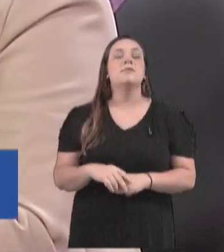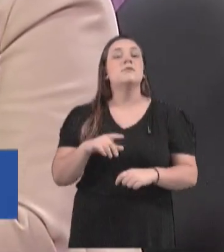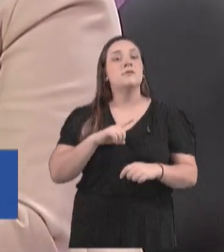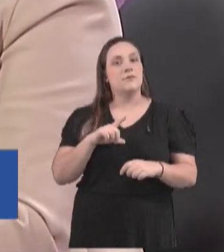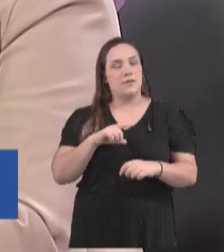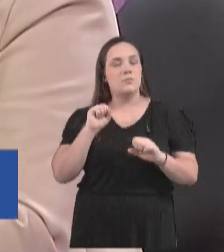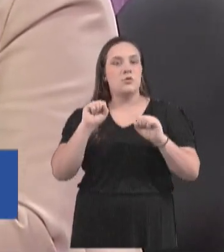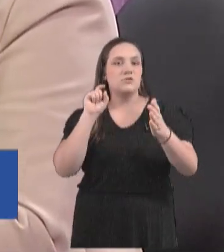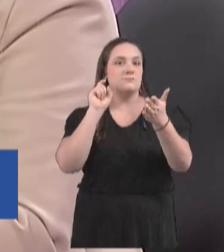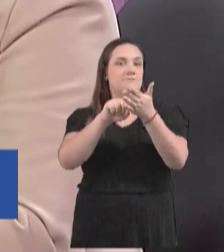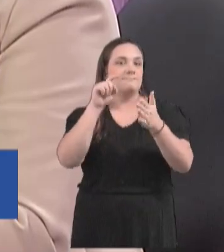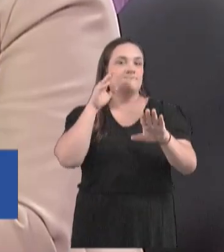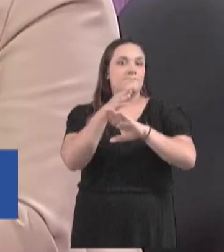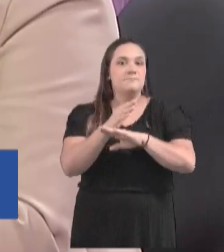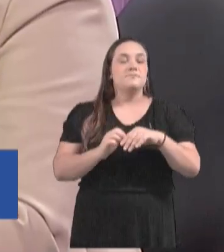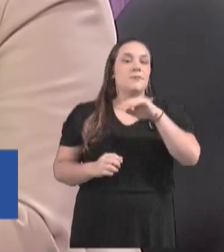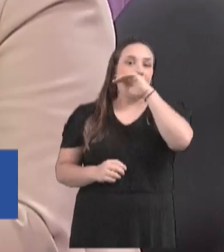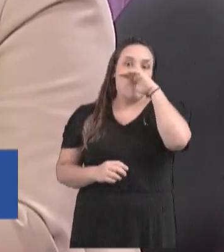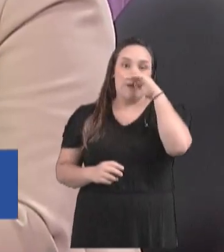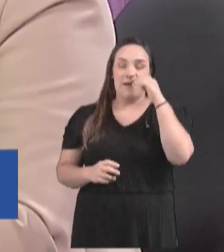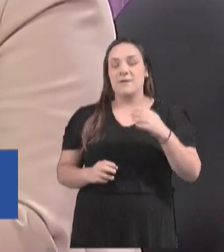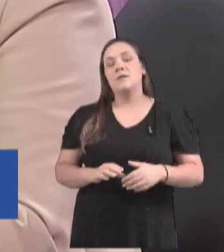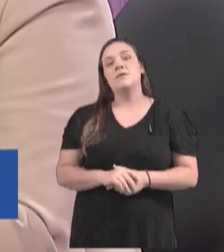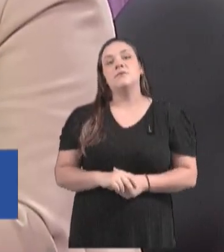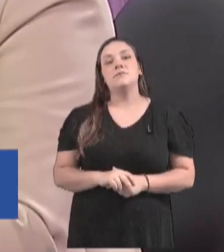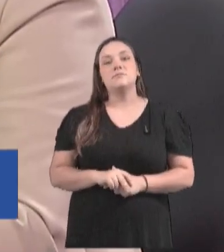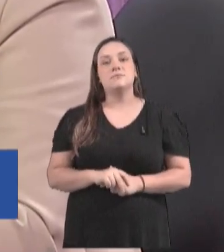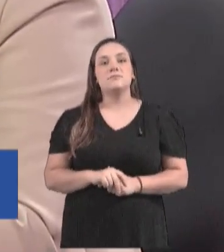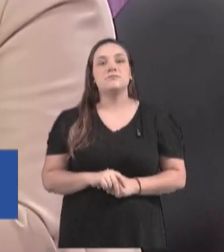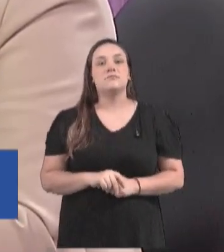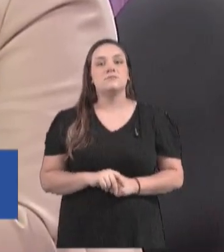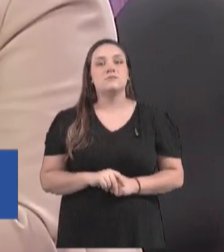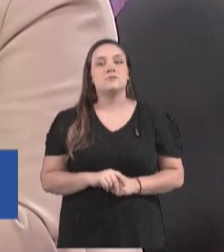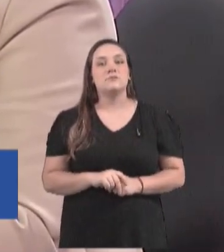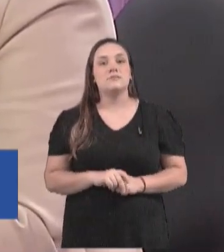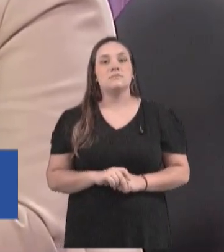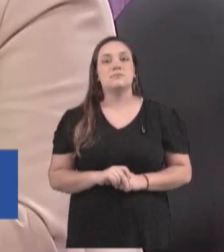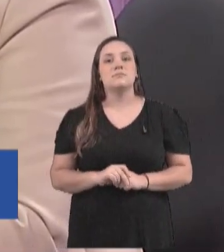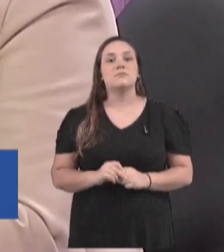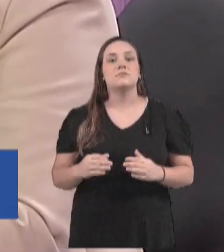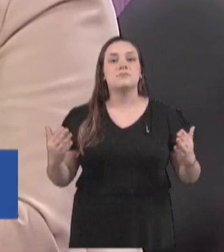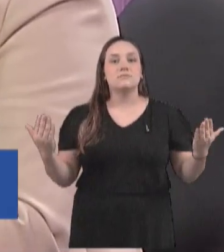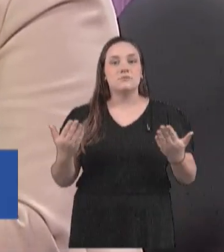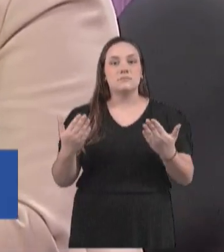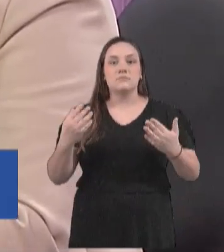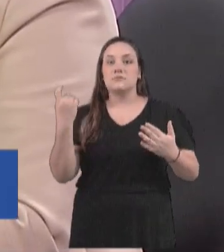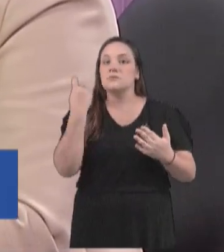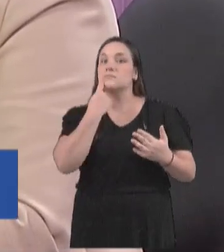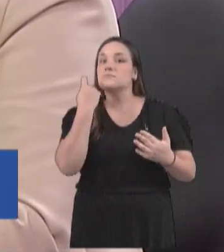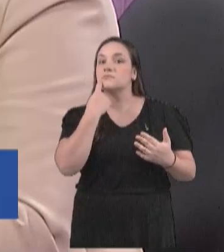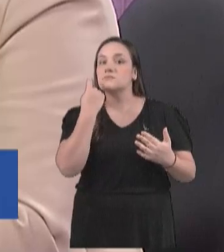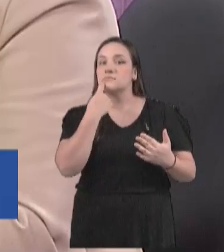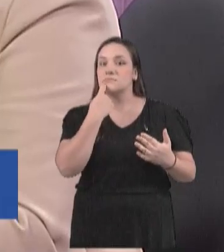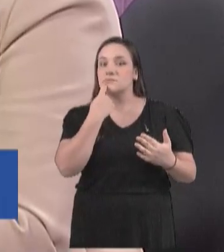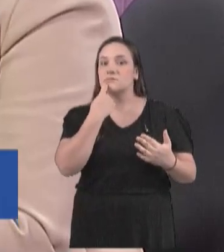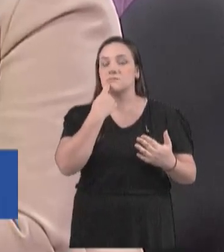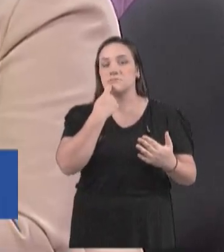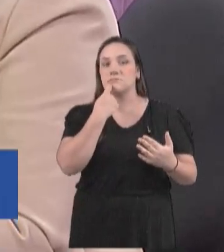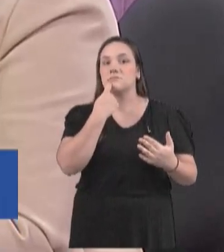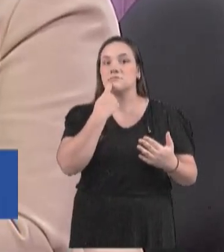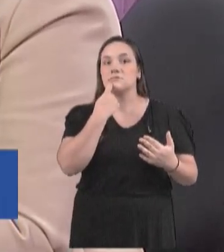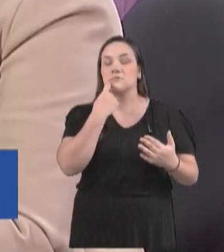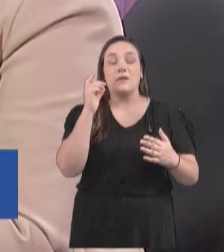o link para as inscrições e realmente esta sexta edição, ela, como